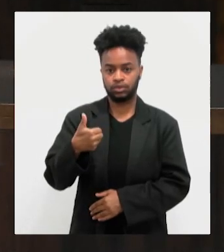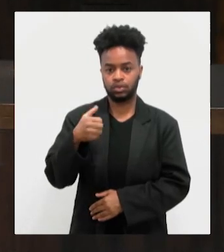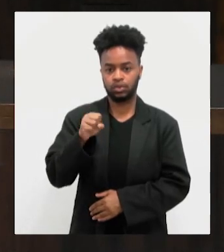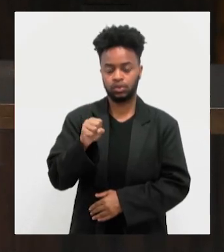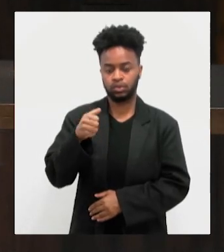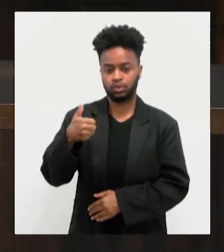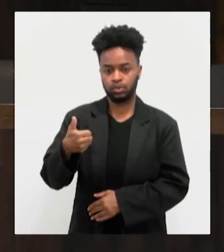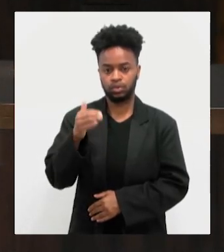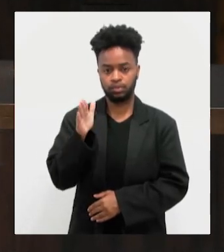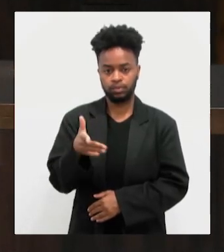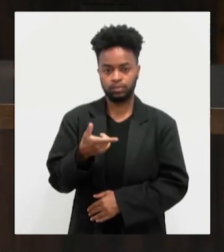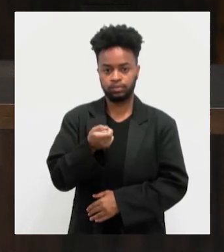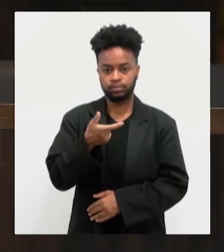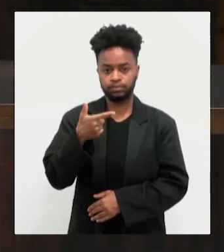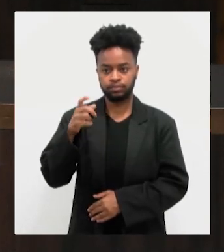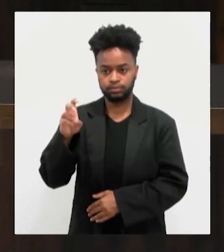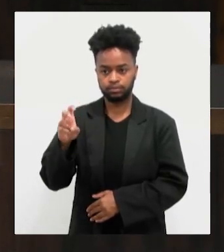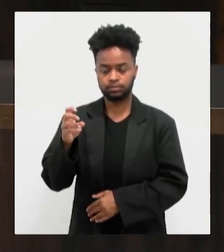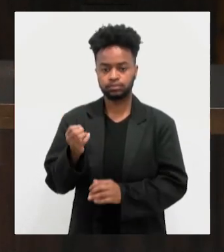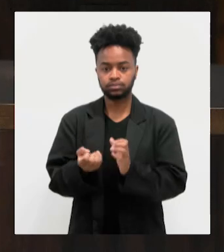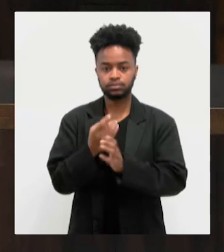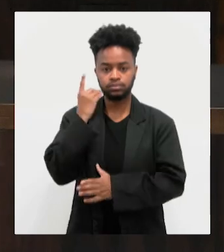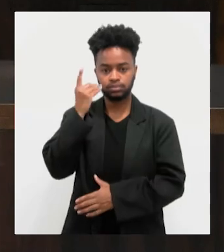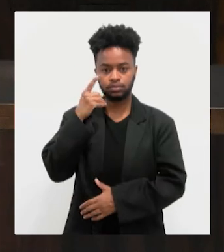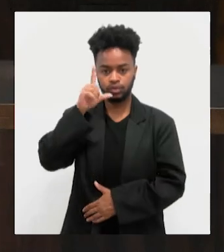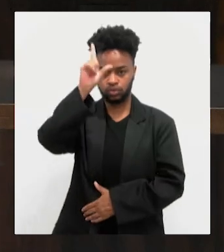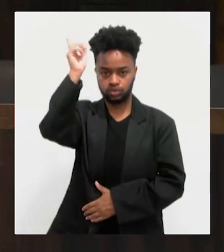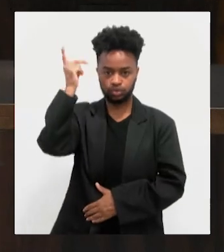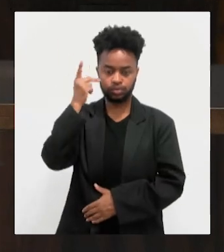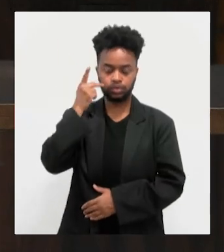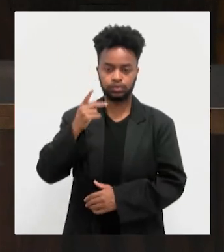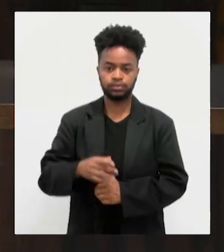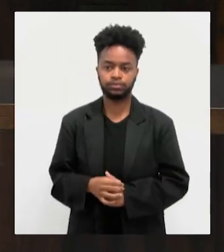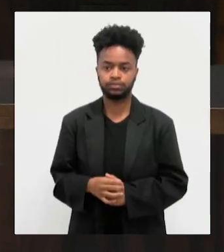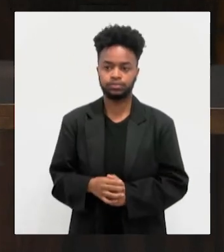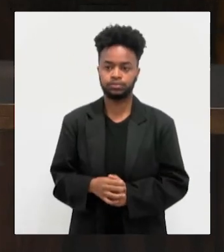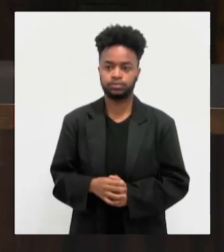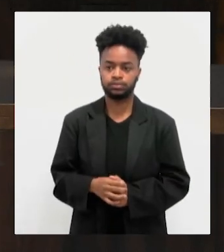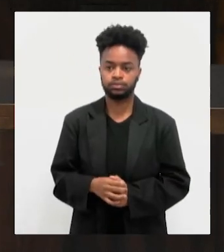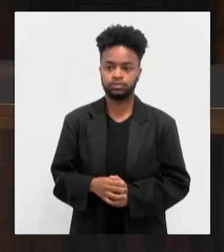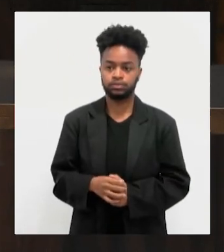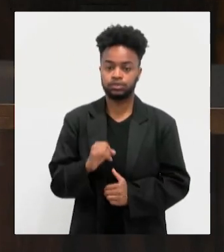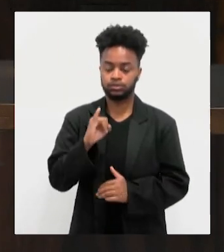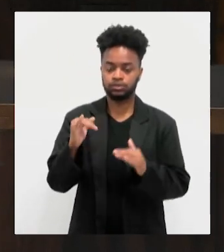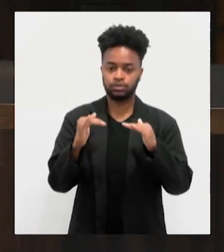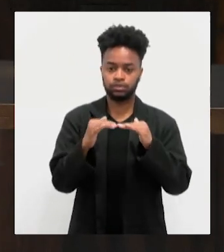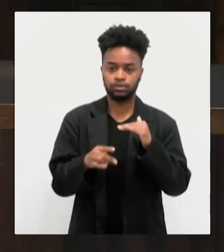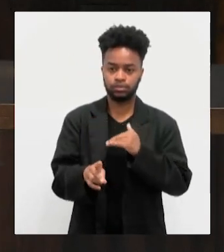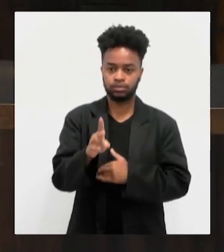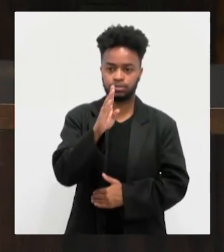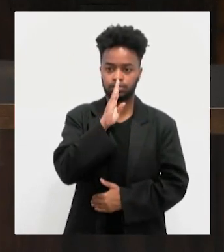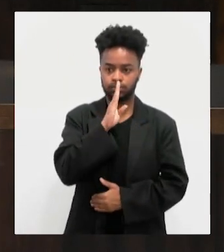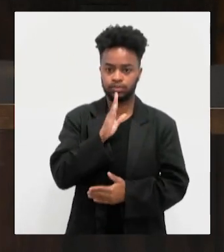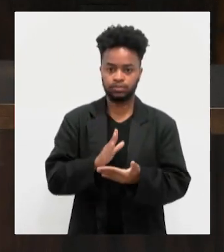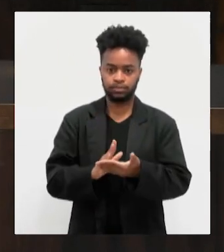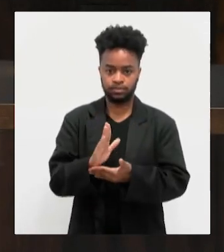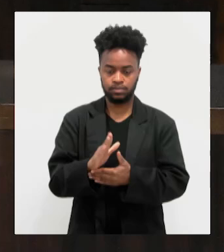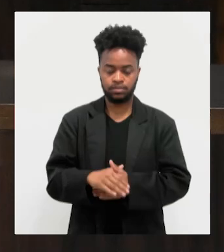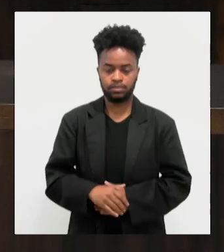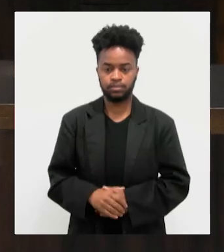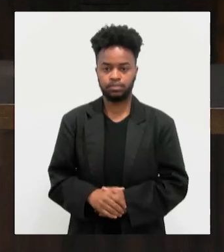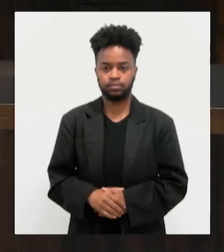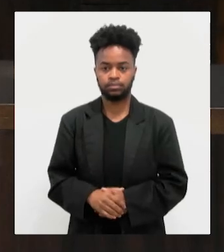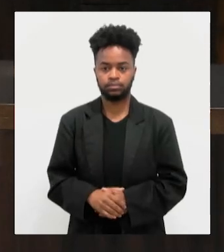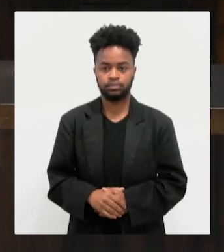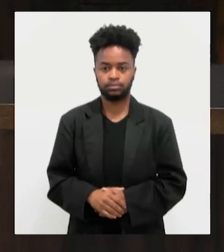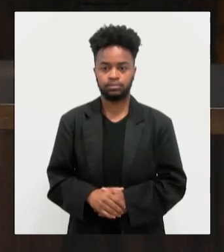1181 de 2025, do deputado Luiz Paulo. Os senhores que aprovam, aprovado.